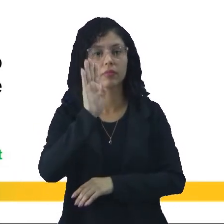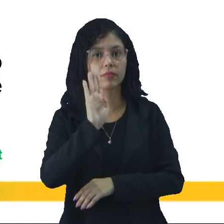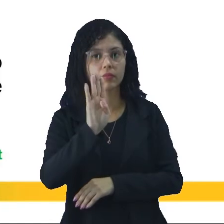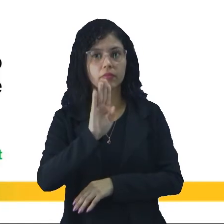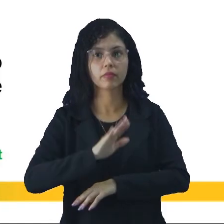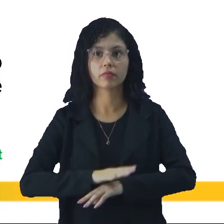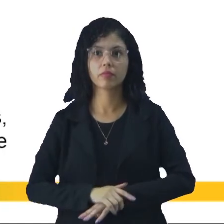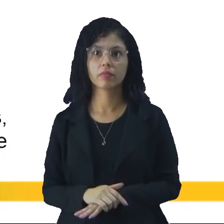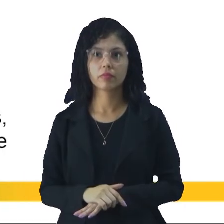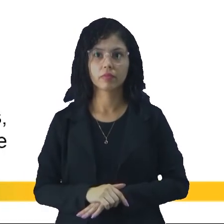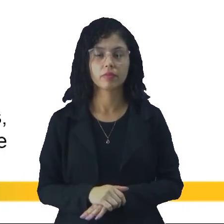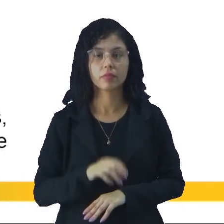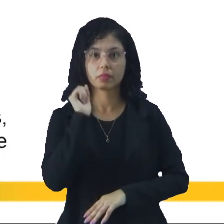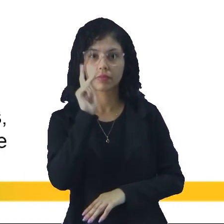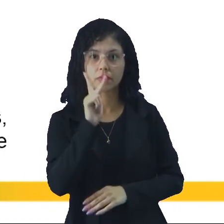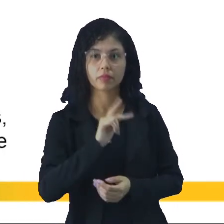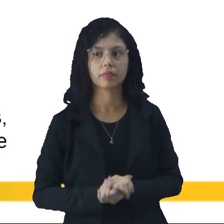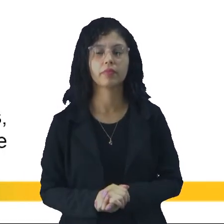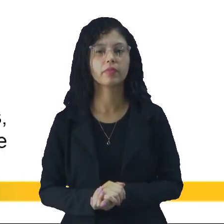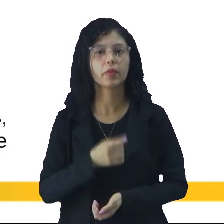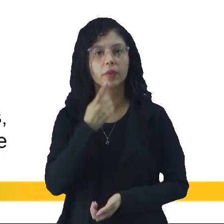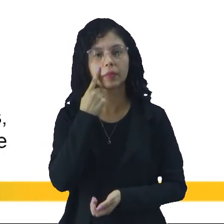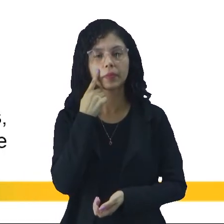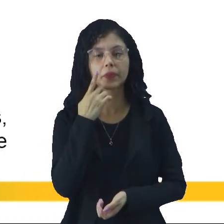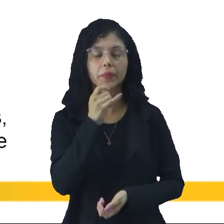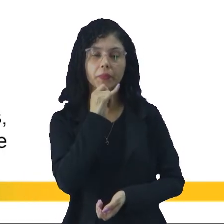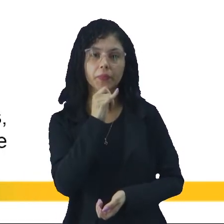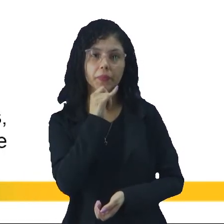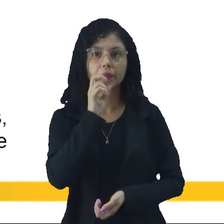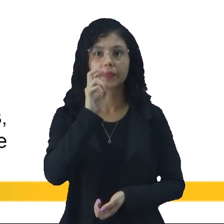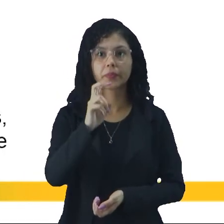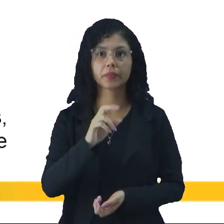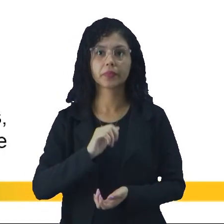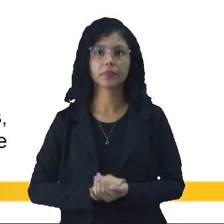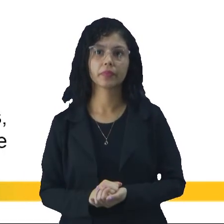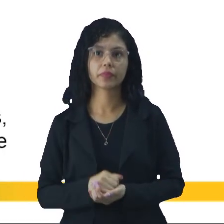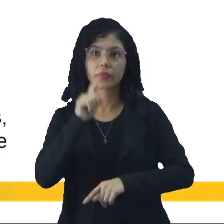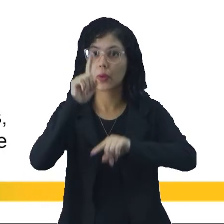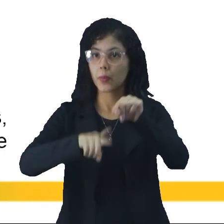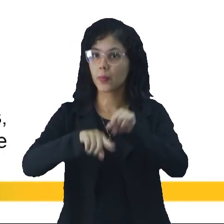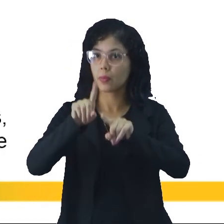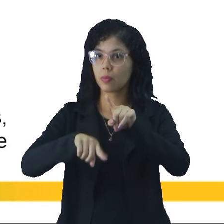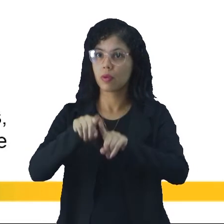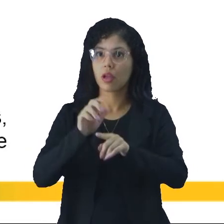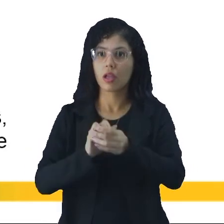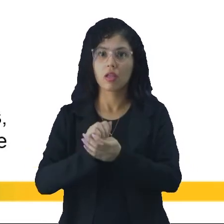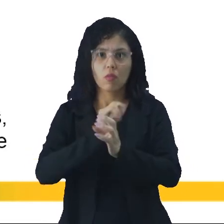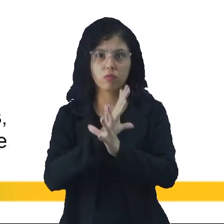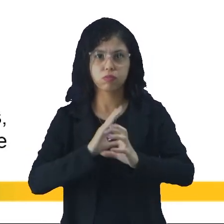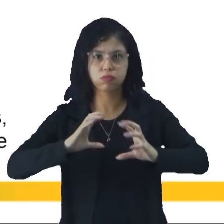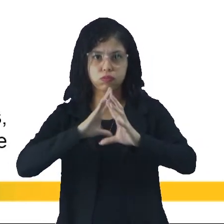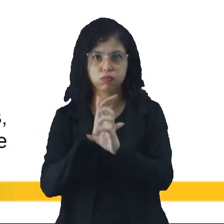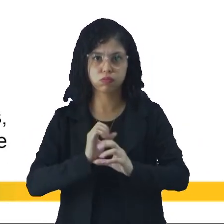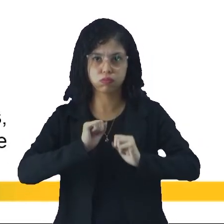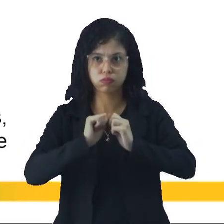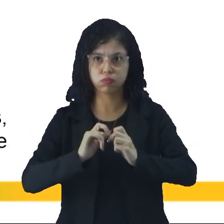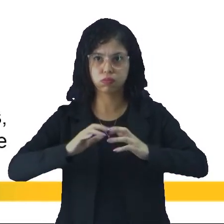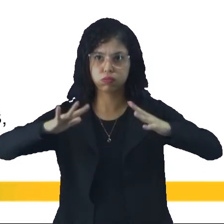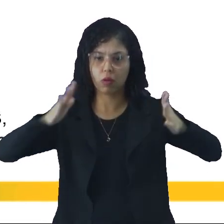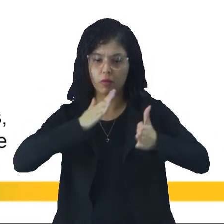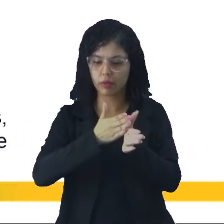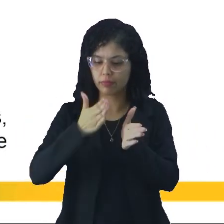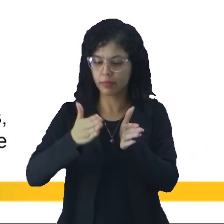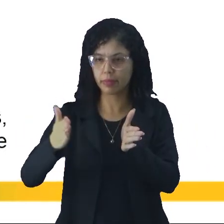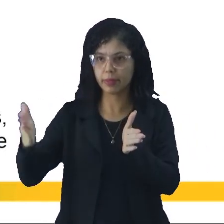B. Ok? Olha aqui o exemplo 5. Os materiais radioativos possuem uma tendência natural ao